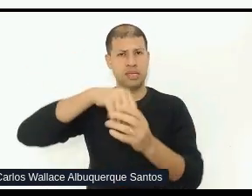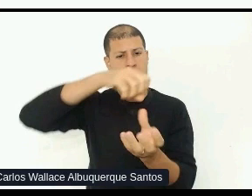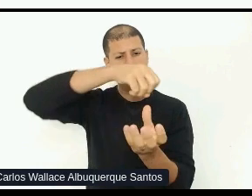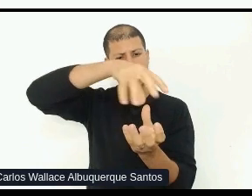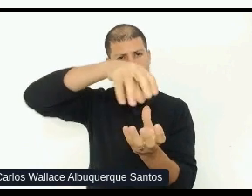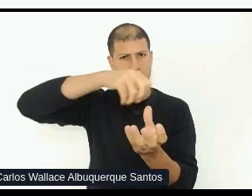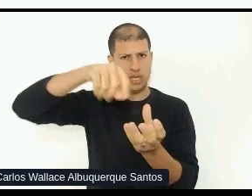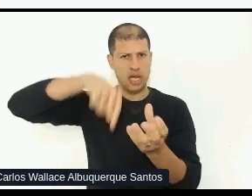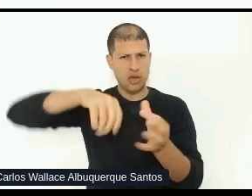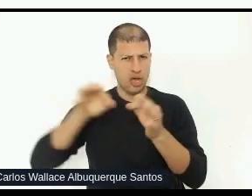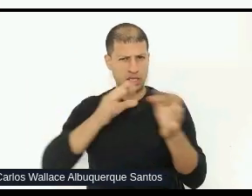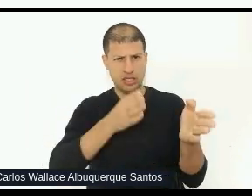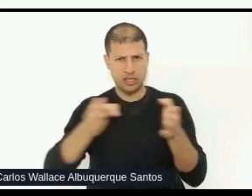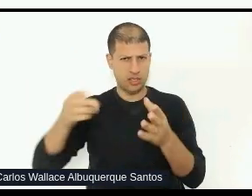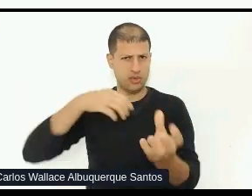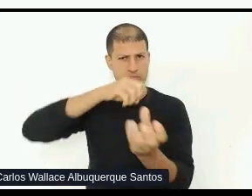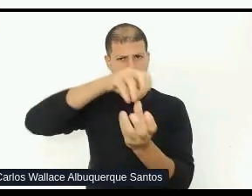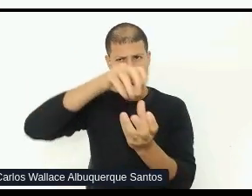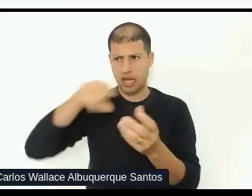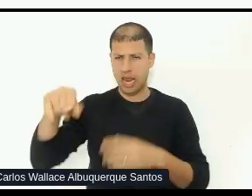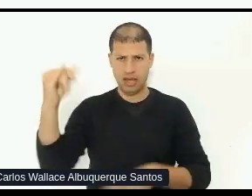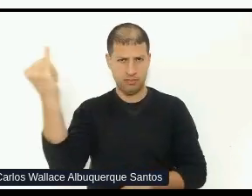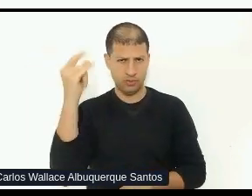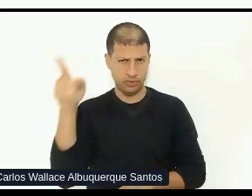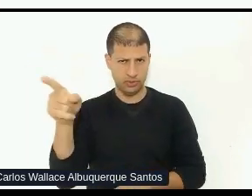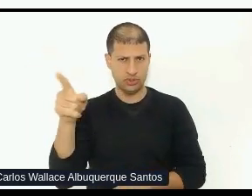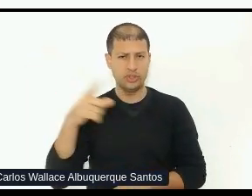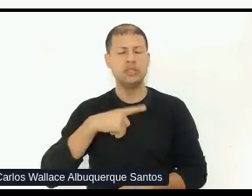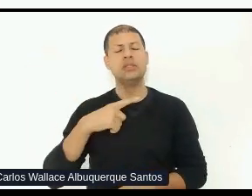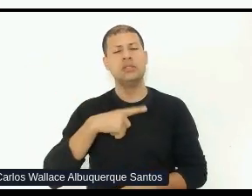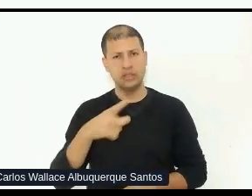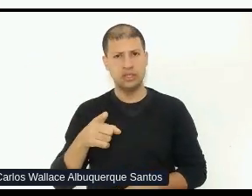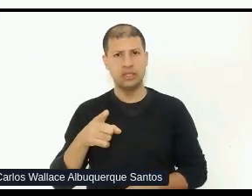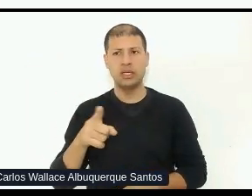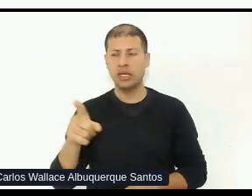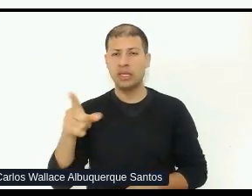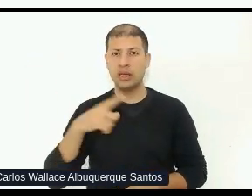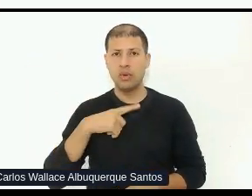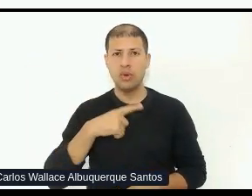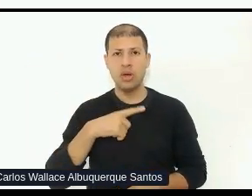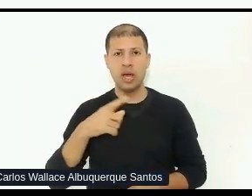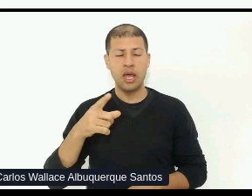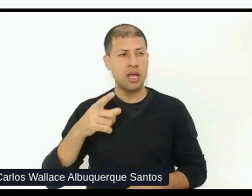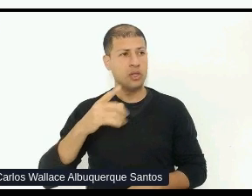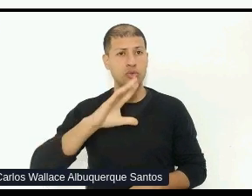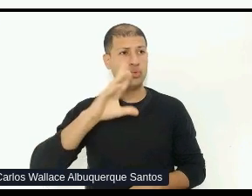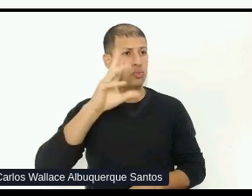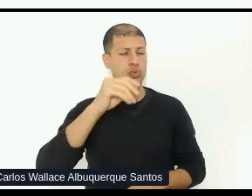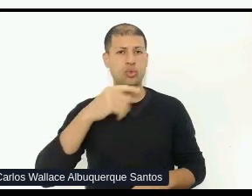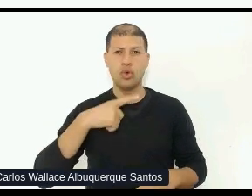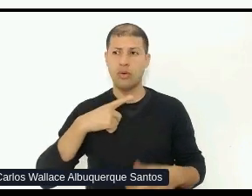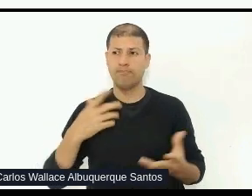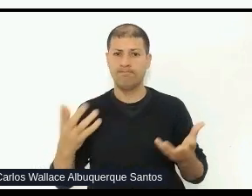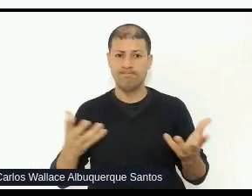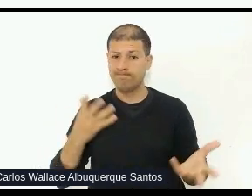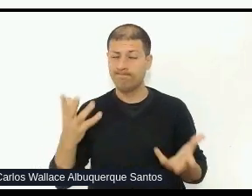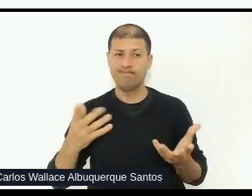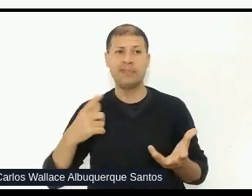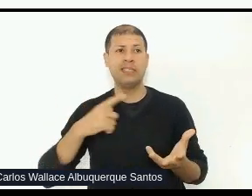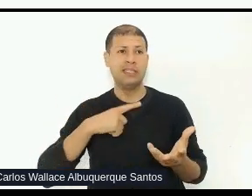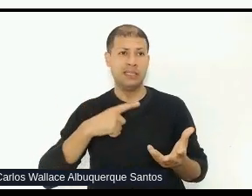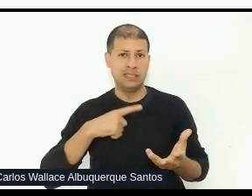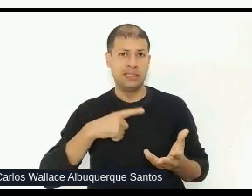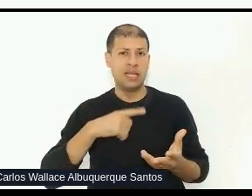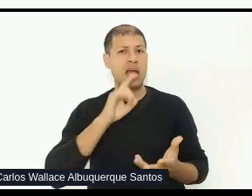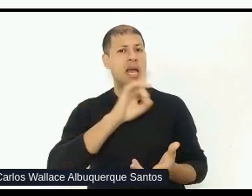quando a organização da trilha toma essa ação, né, ela sinaliza para todo o restante do grupo que a existência de cada